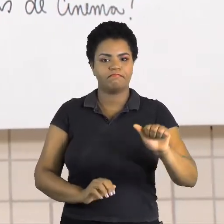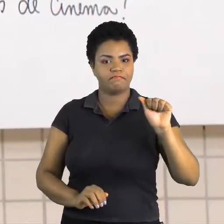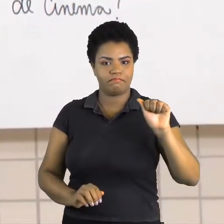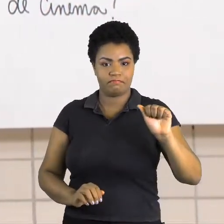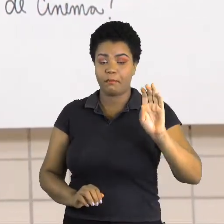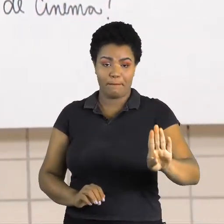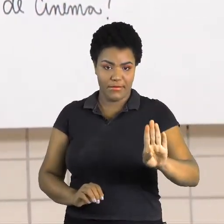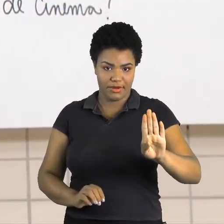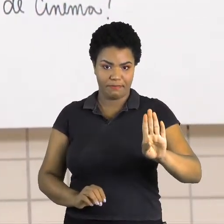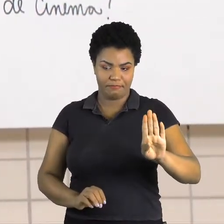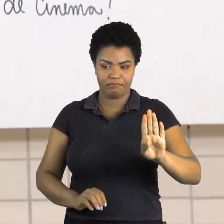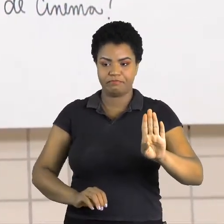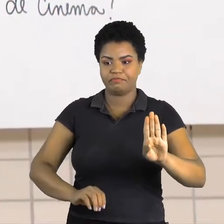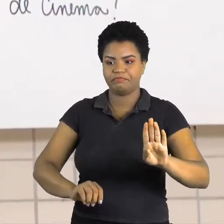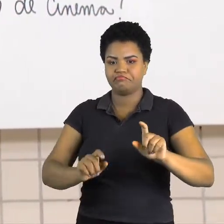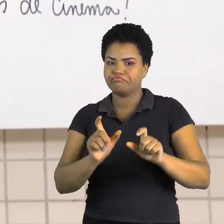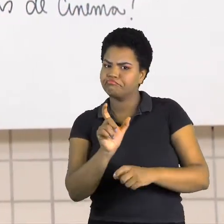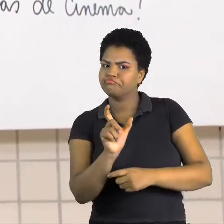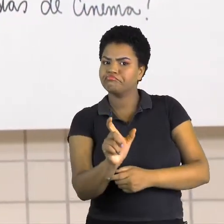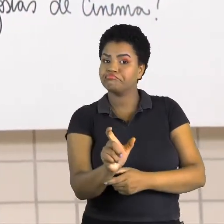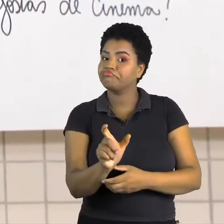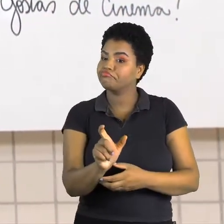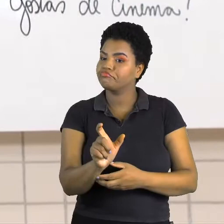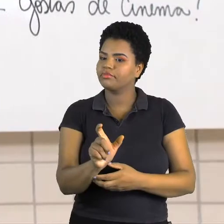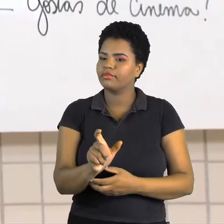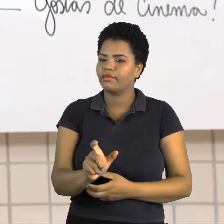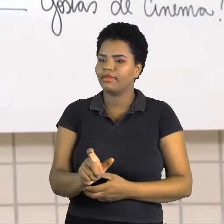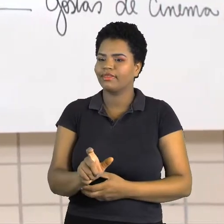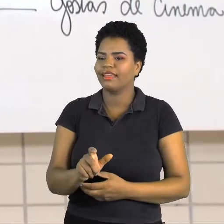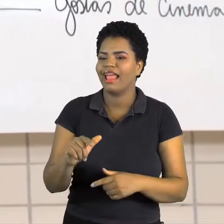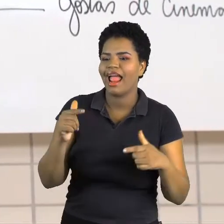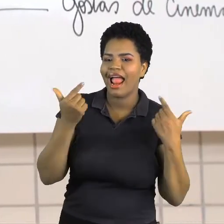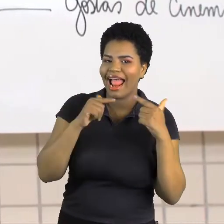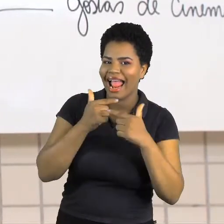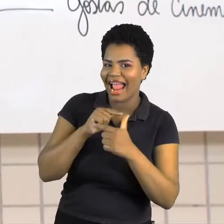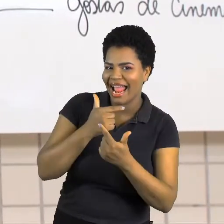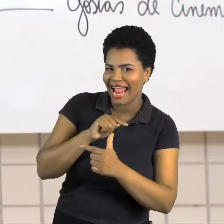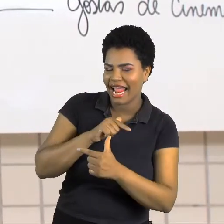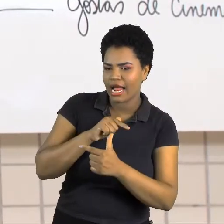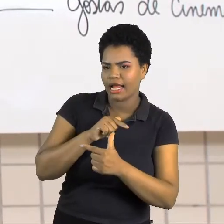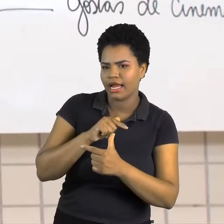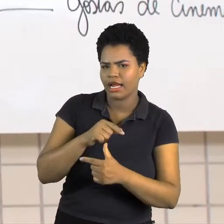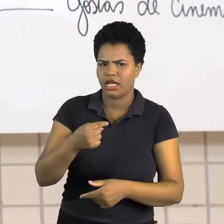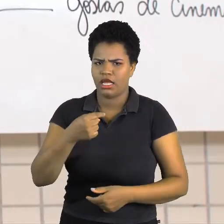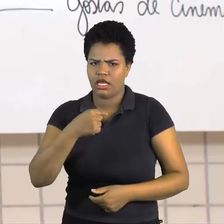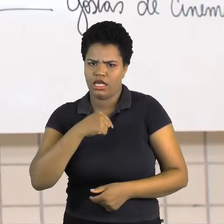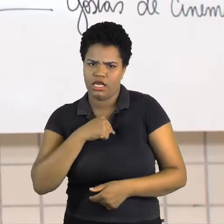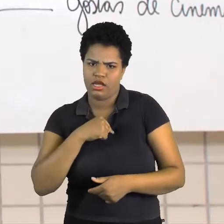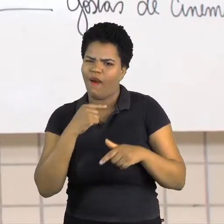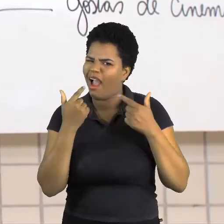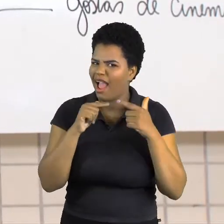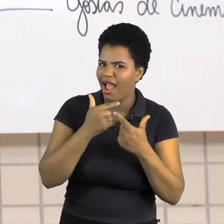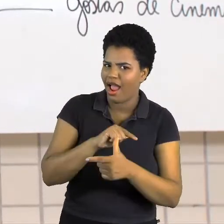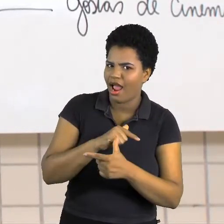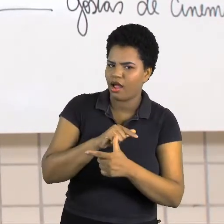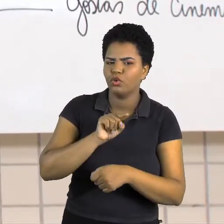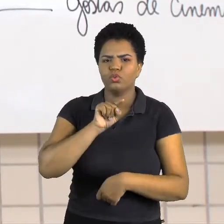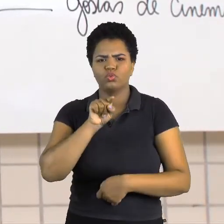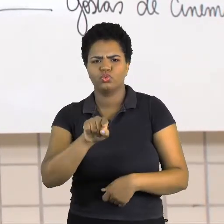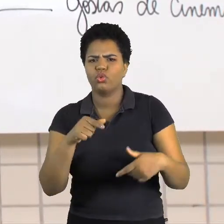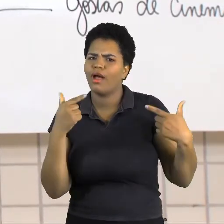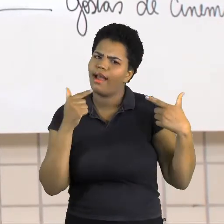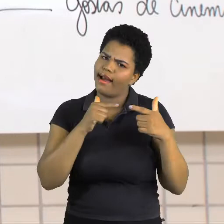Tarararará, deram risada. Quem deram risada? Eu deram risada? Tu deram